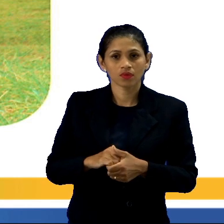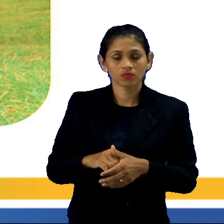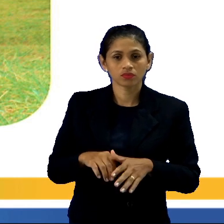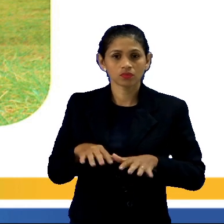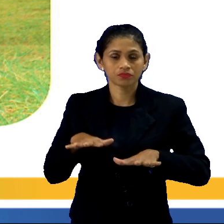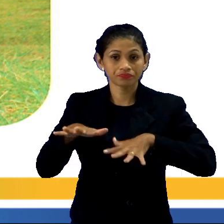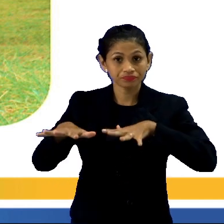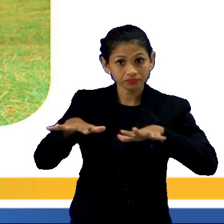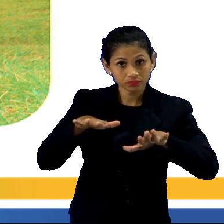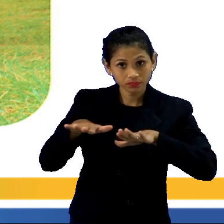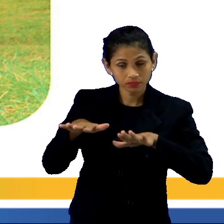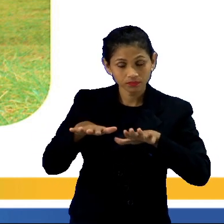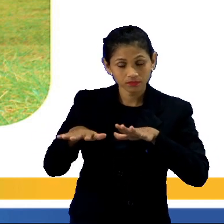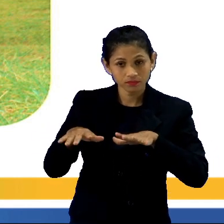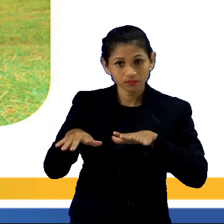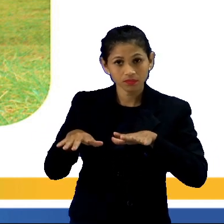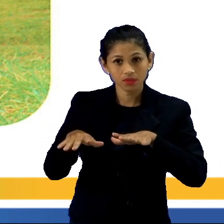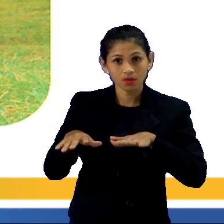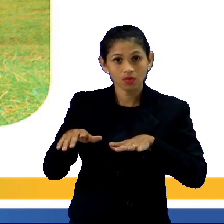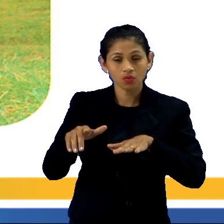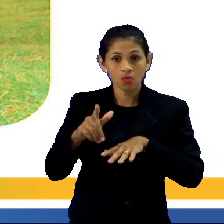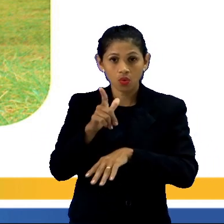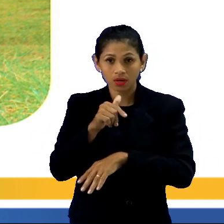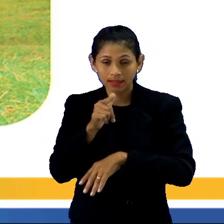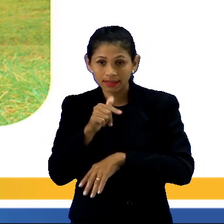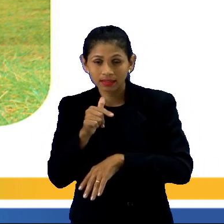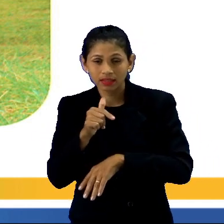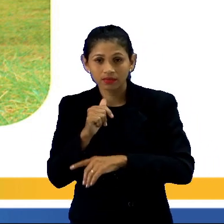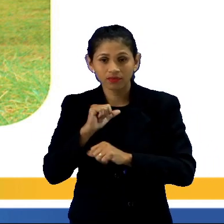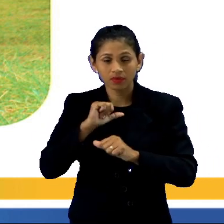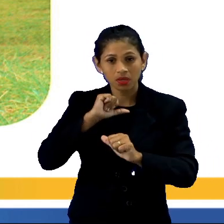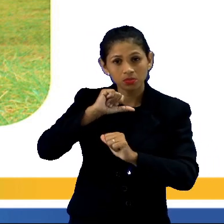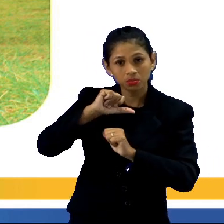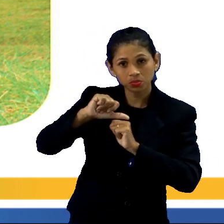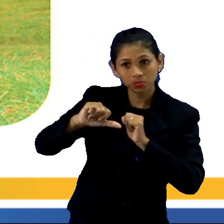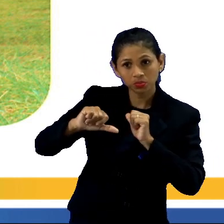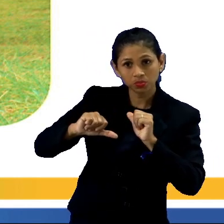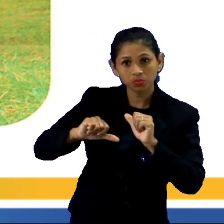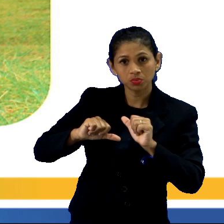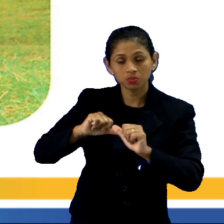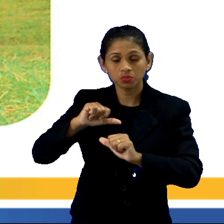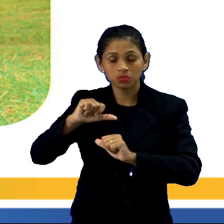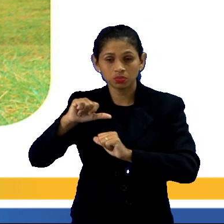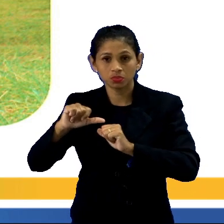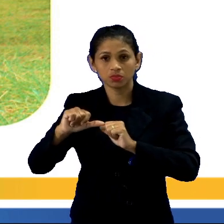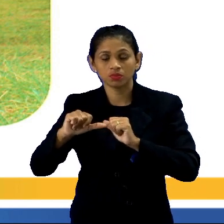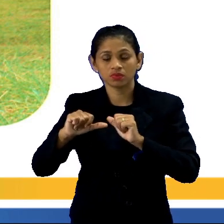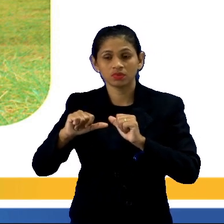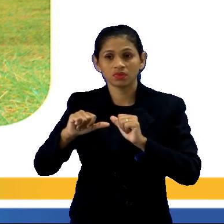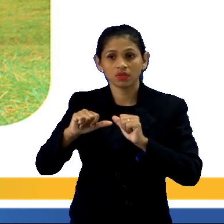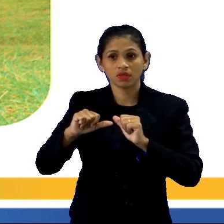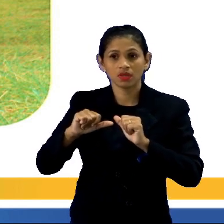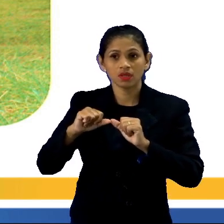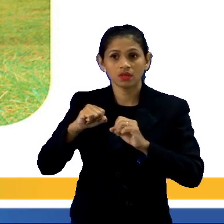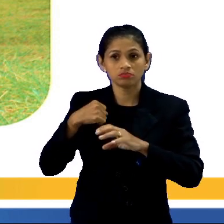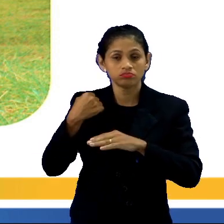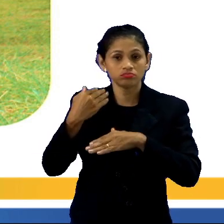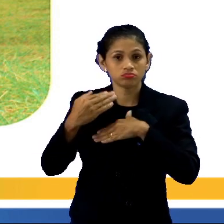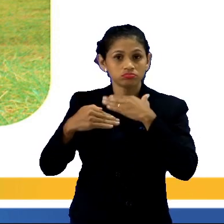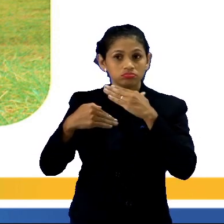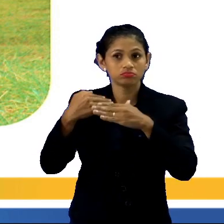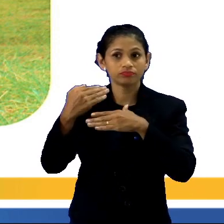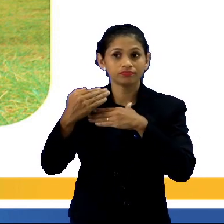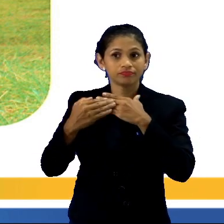movimenta, esse líquido ele vai se deslocando e vai produzindo estímulo às células sensitivas. E aí o cérebro